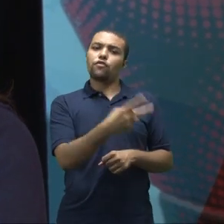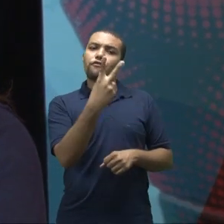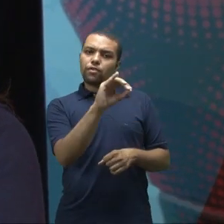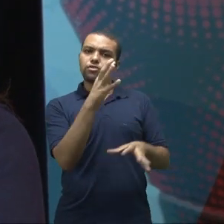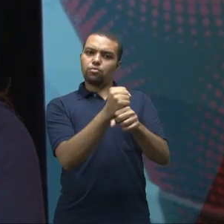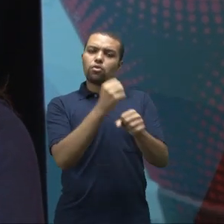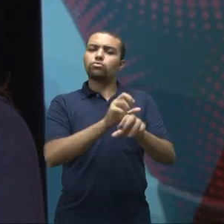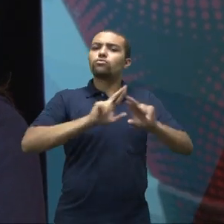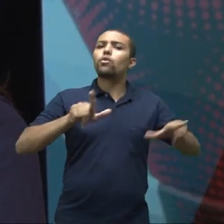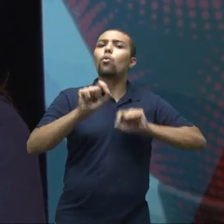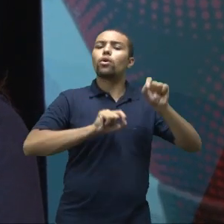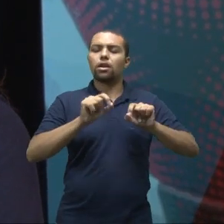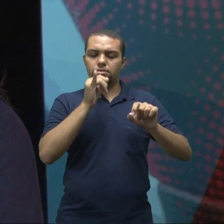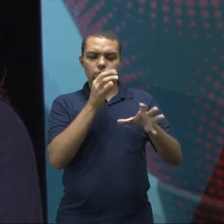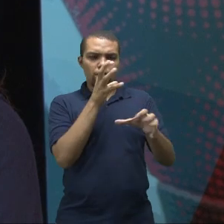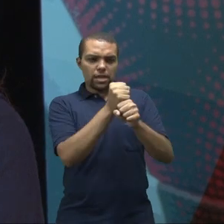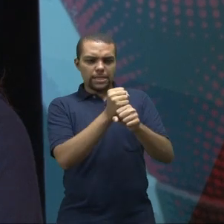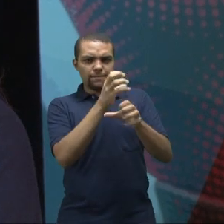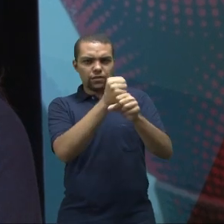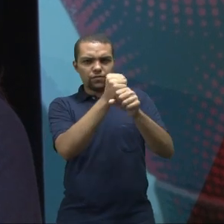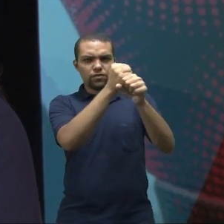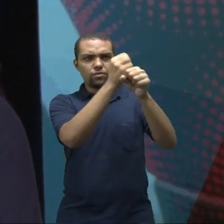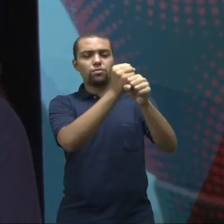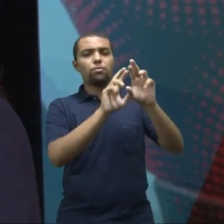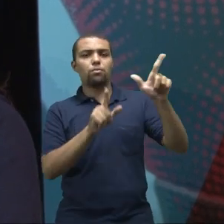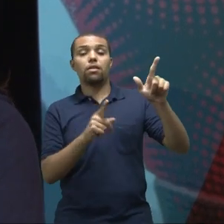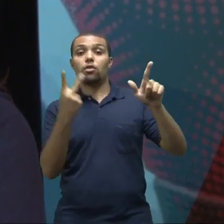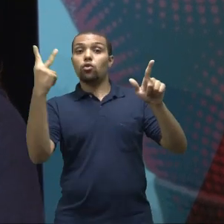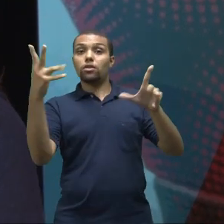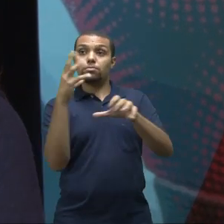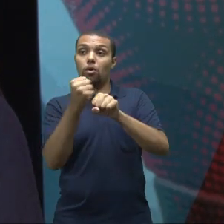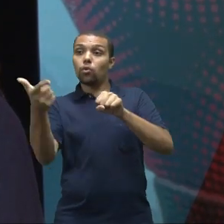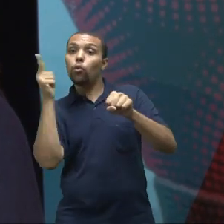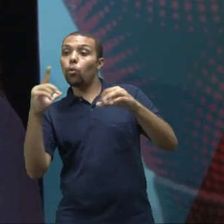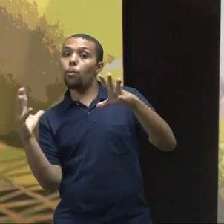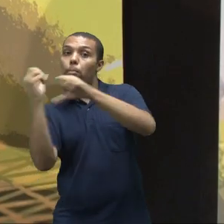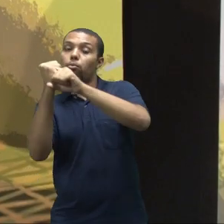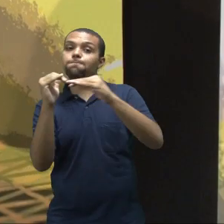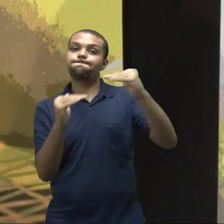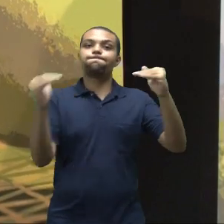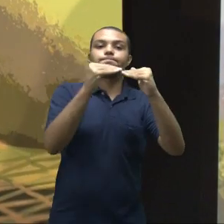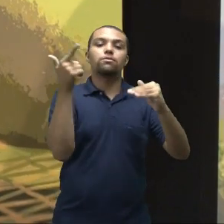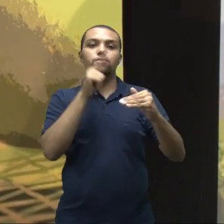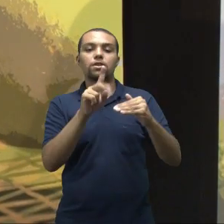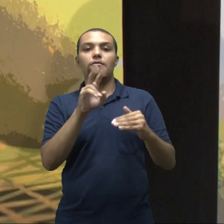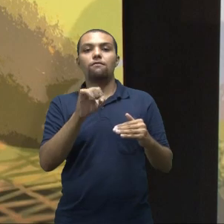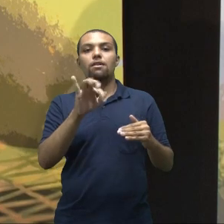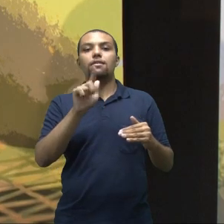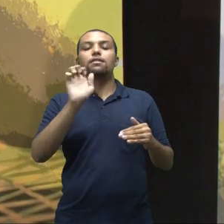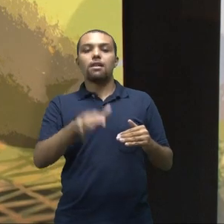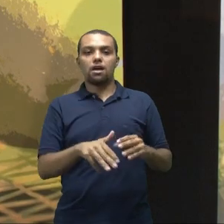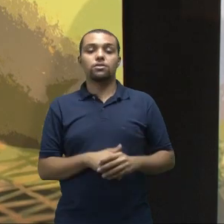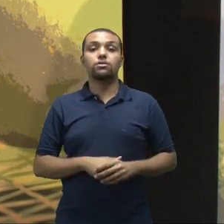chega também em 20 pontos, a diferença é de 2 pontos. Sempre 2 uhum pontos. Então, né, tem que ter essa vantagem, né? A vantagem